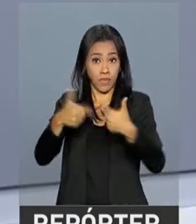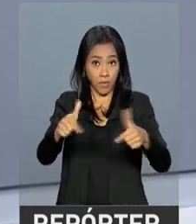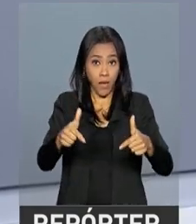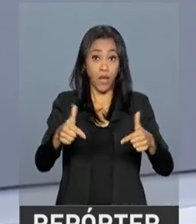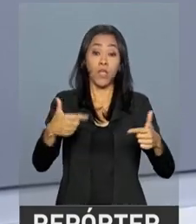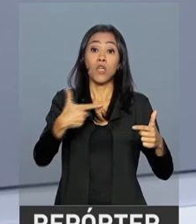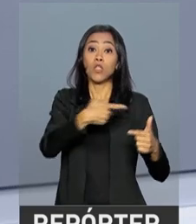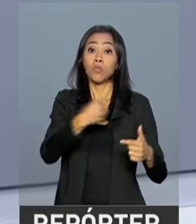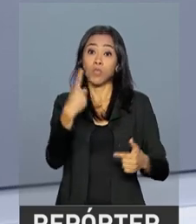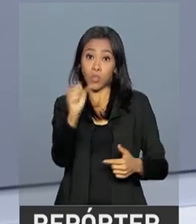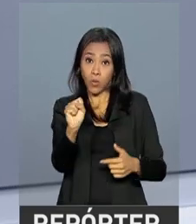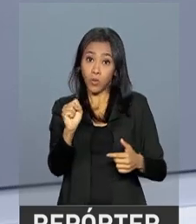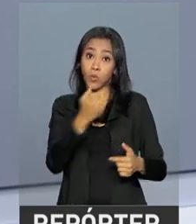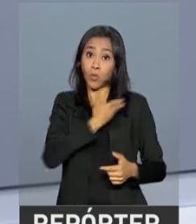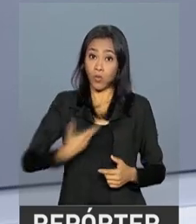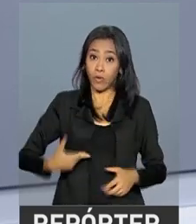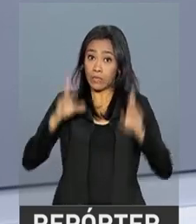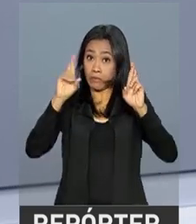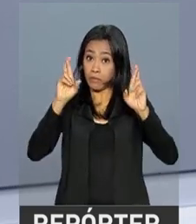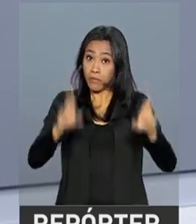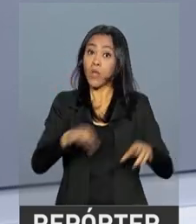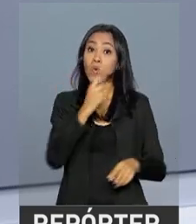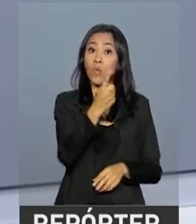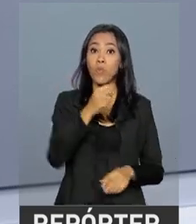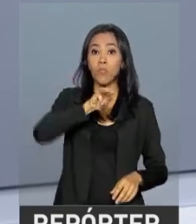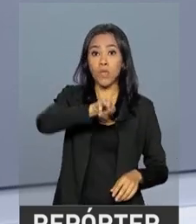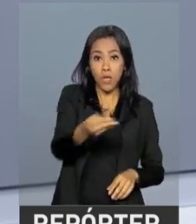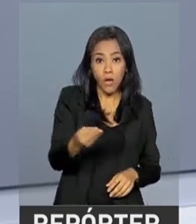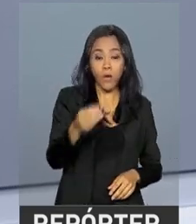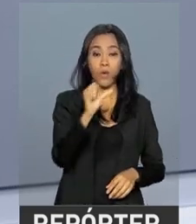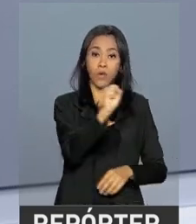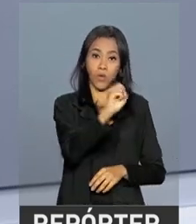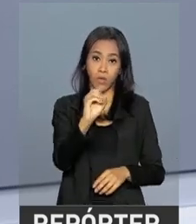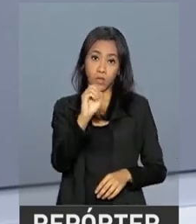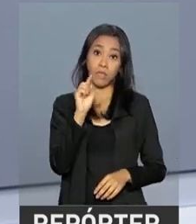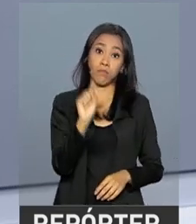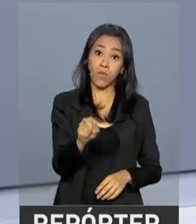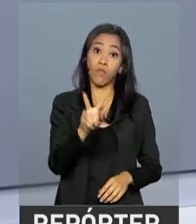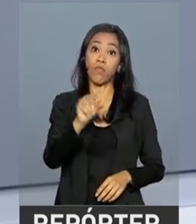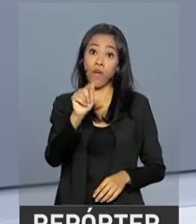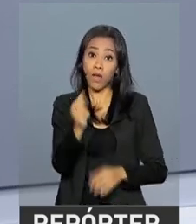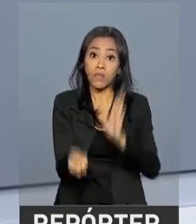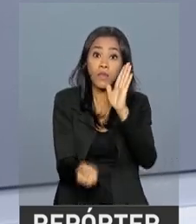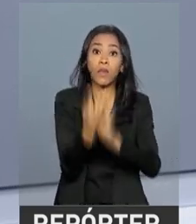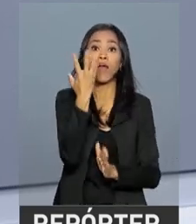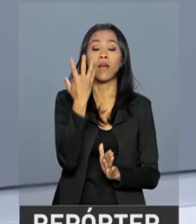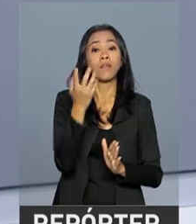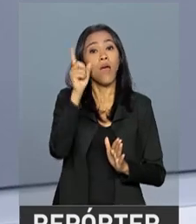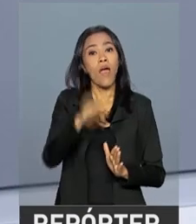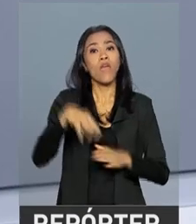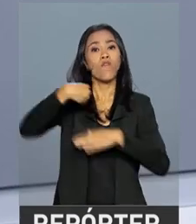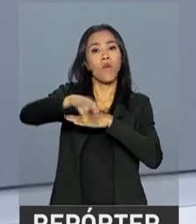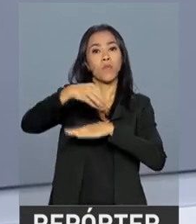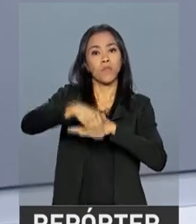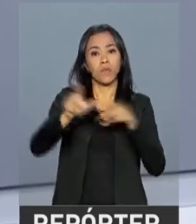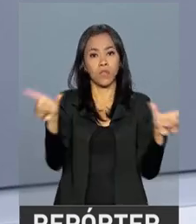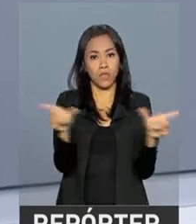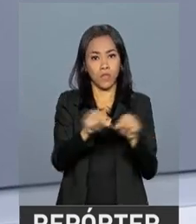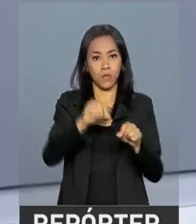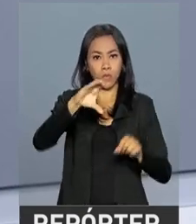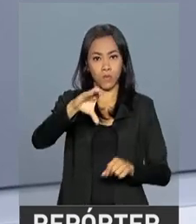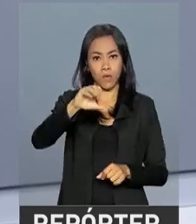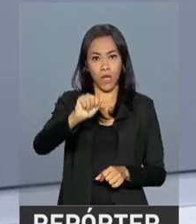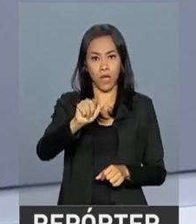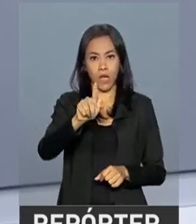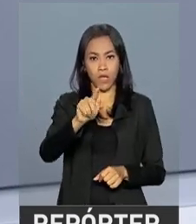do governo é de que um milhão e 800 mil vagas sejam criadas os dados são do caged cadastro geral